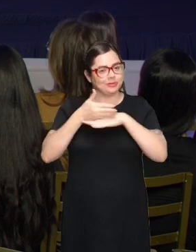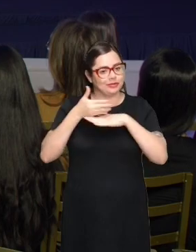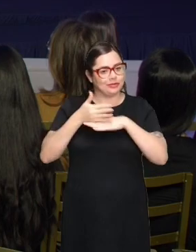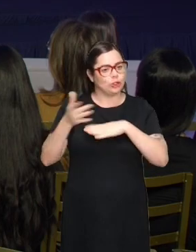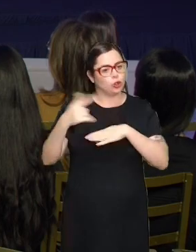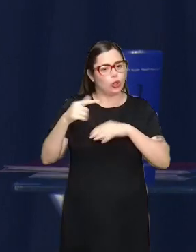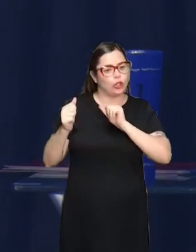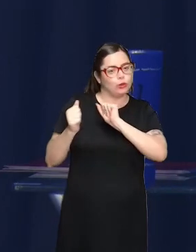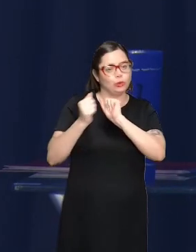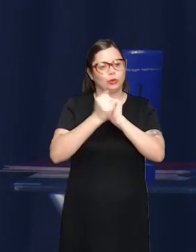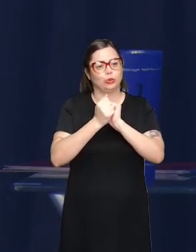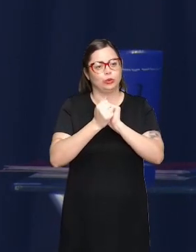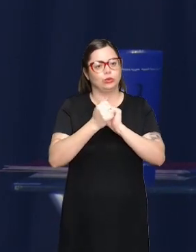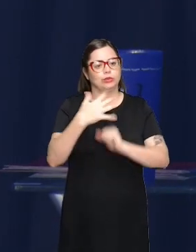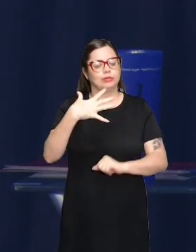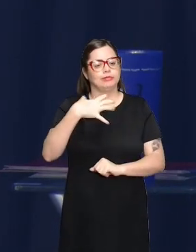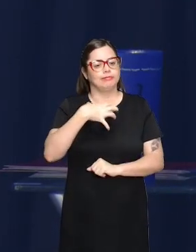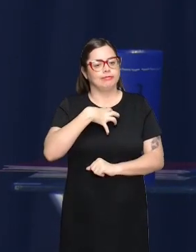mundo junto?